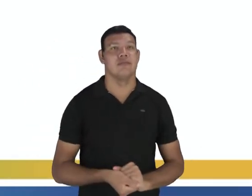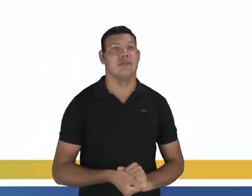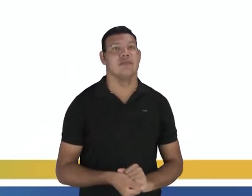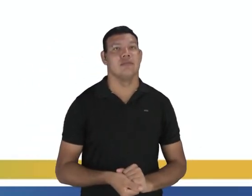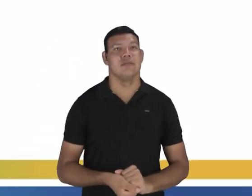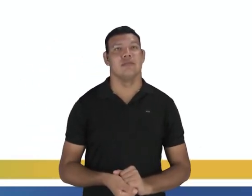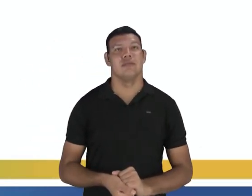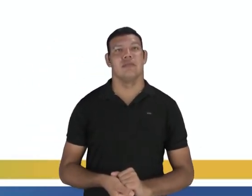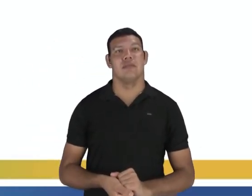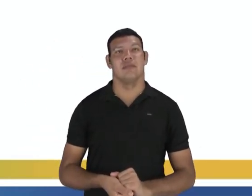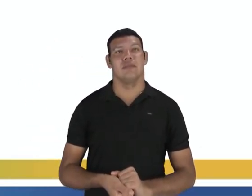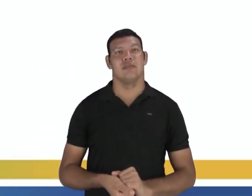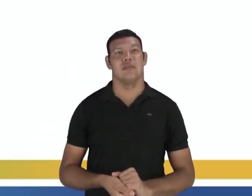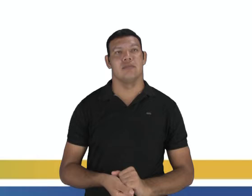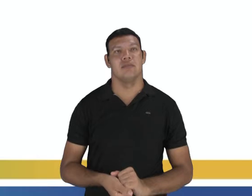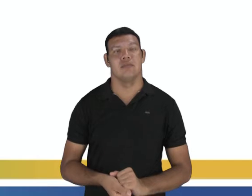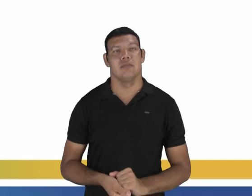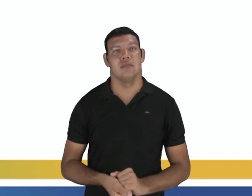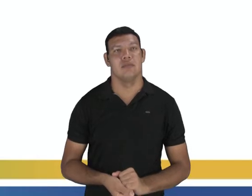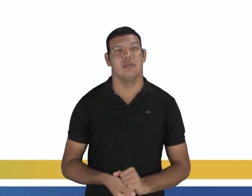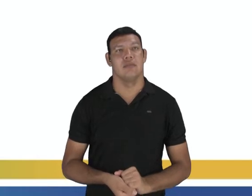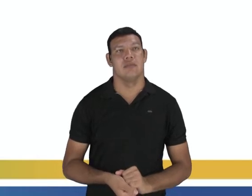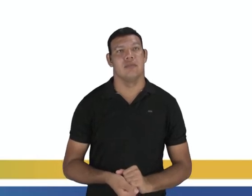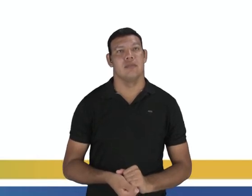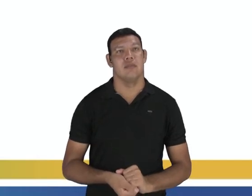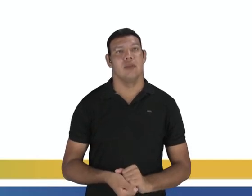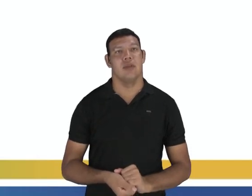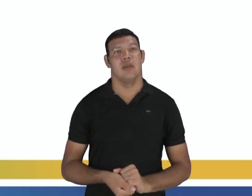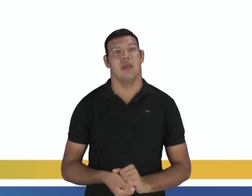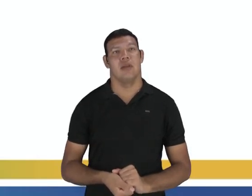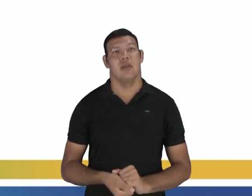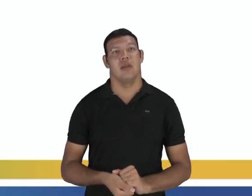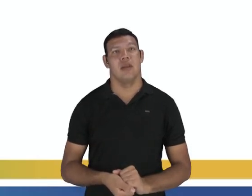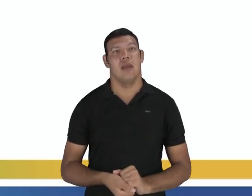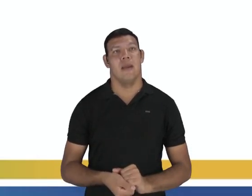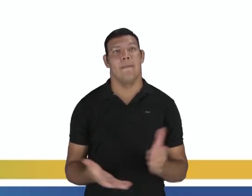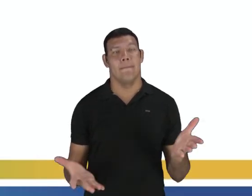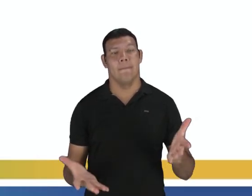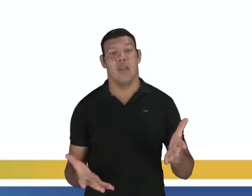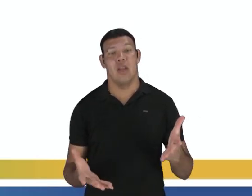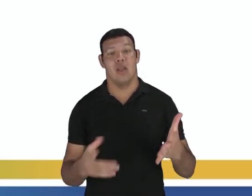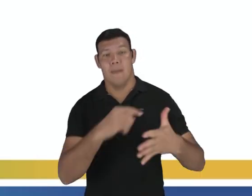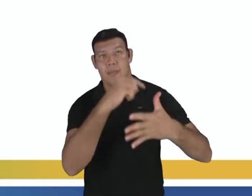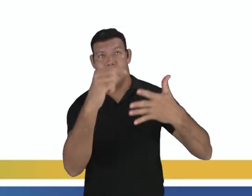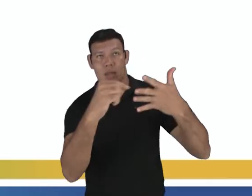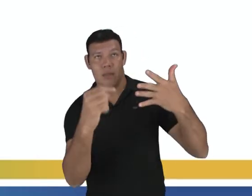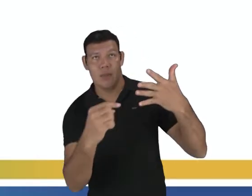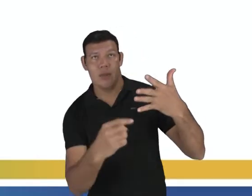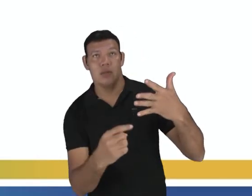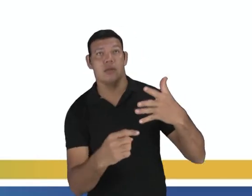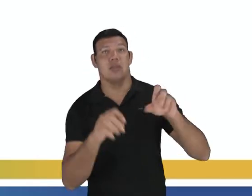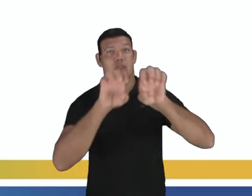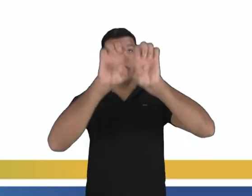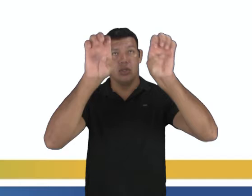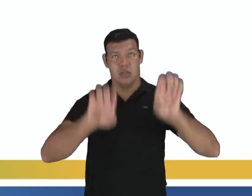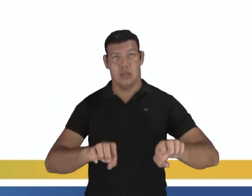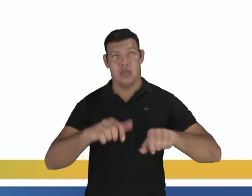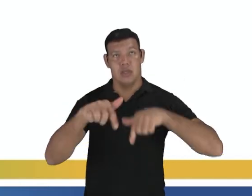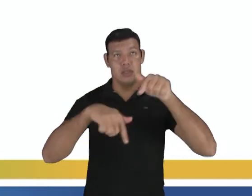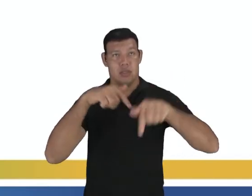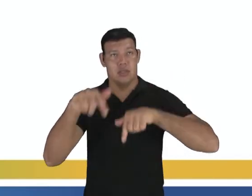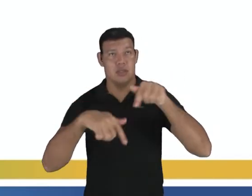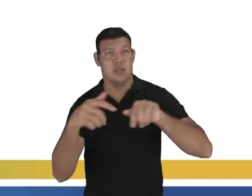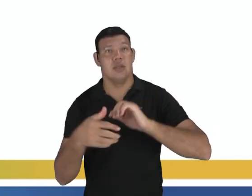gente pode encontrar? Equação química, a gente vai ter a parte da química, a parte numérica e a parte da